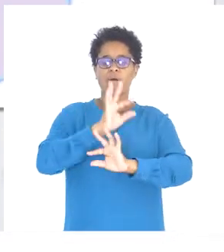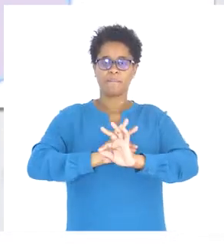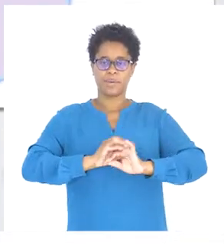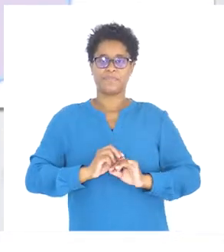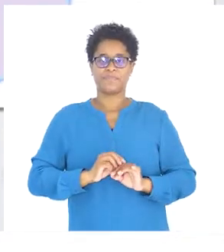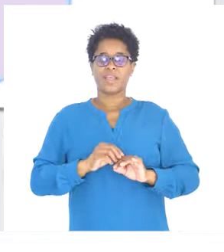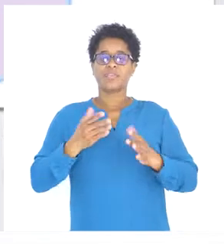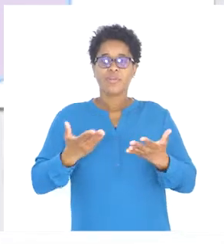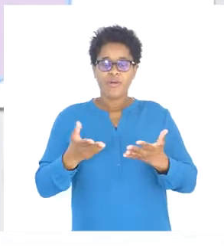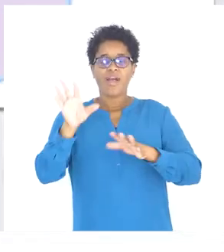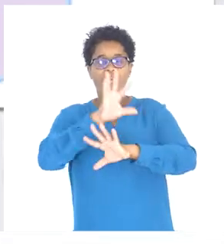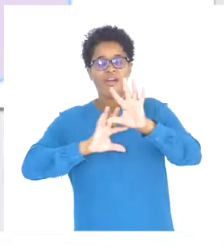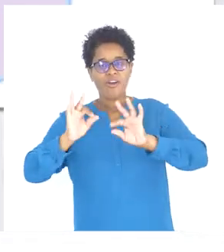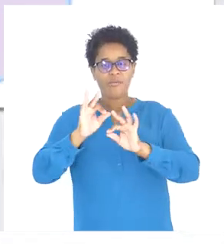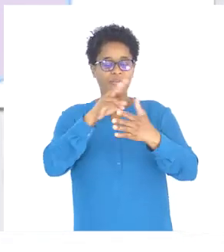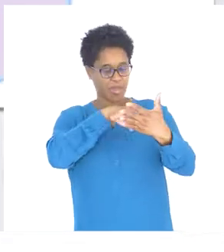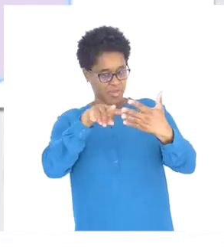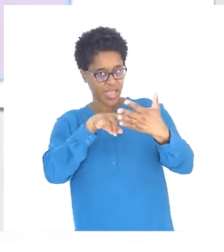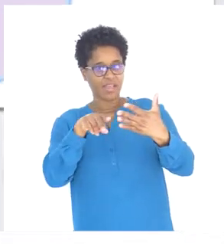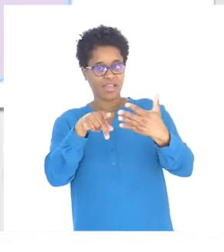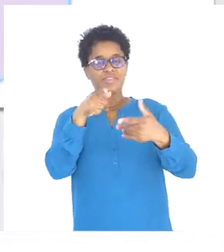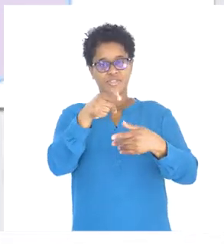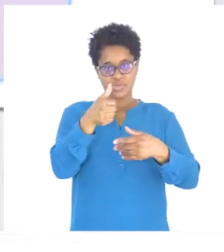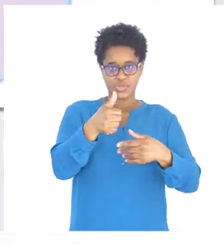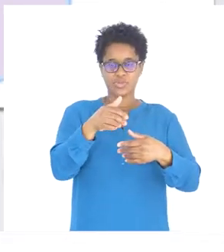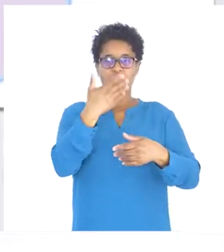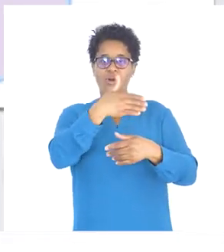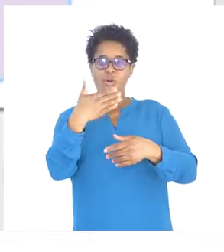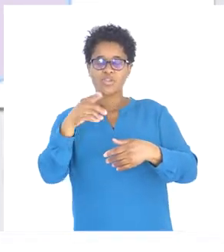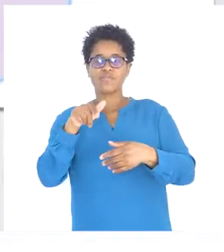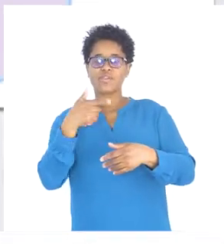A Europa, vamos ver? Isso,